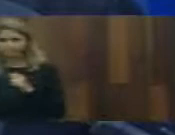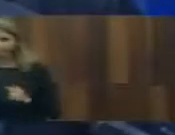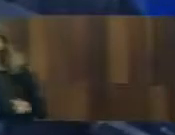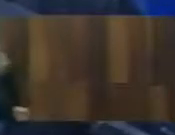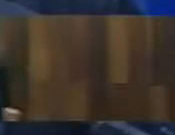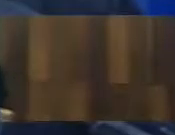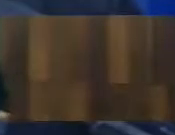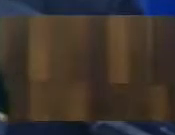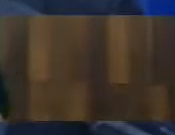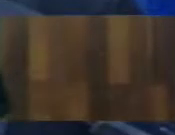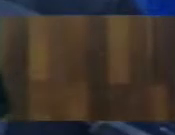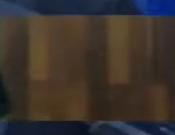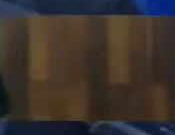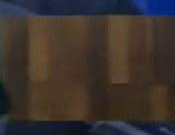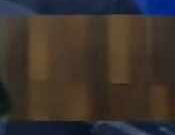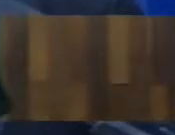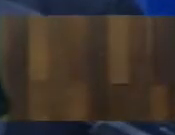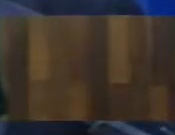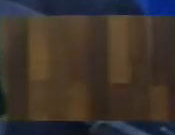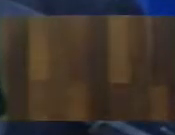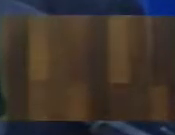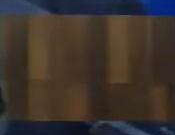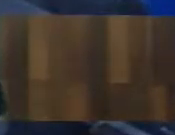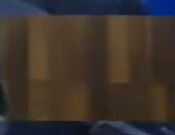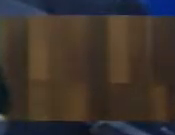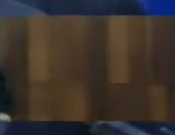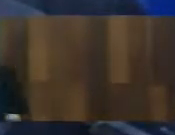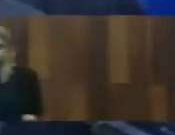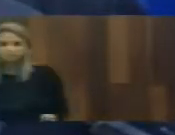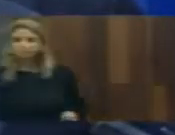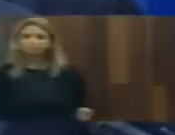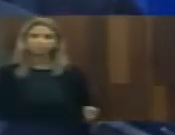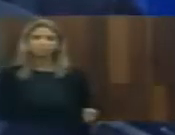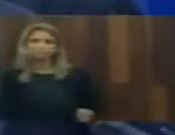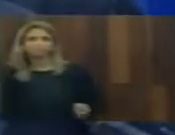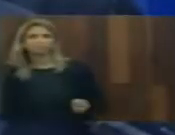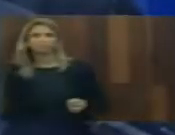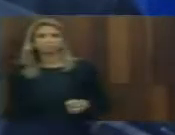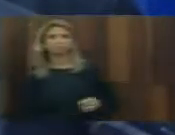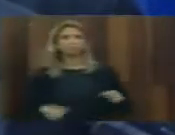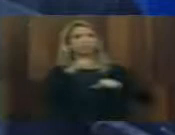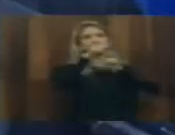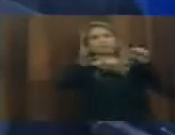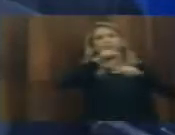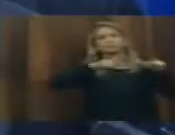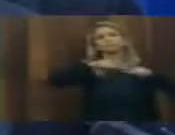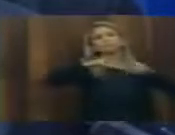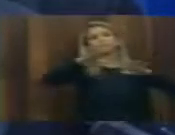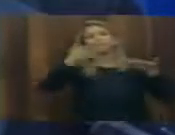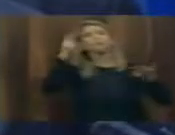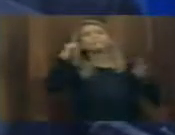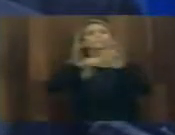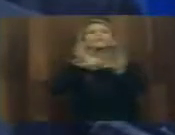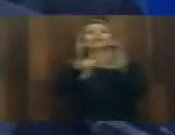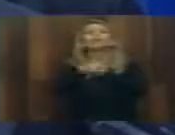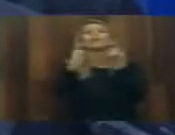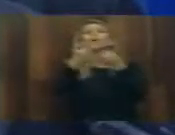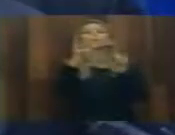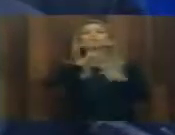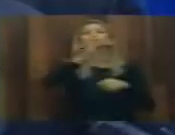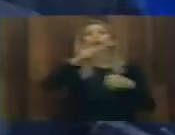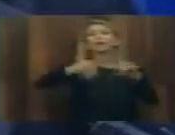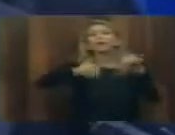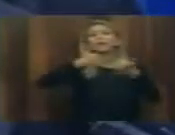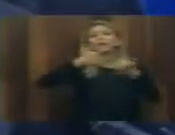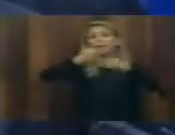ali do hospital, cara espetacular, mas não adianta, carro sem gasolina, Rafael,